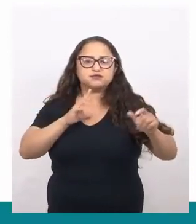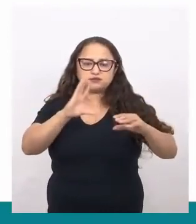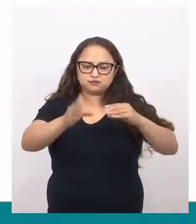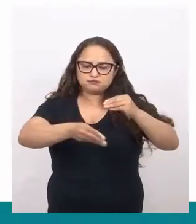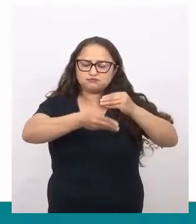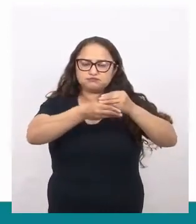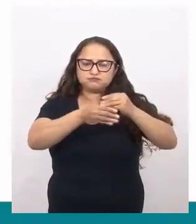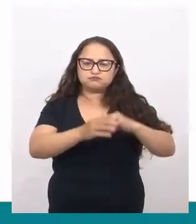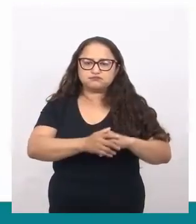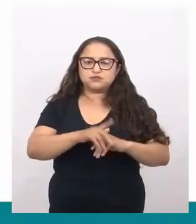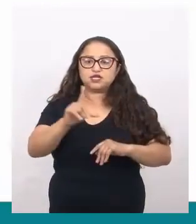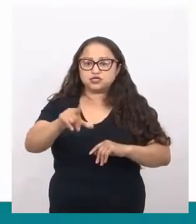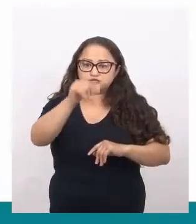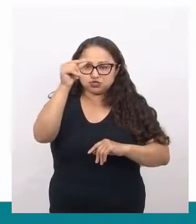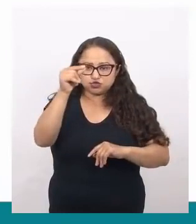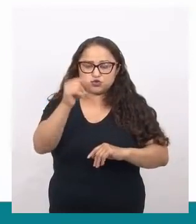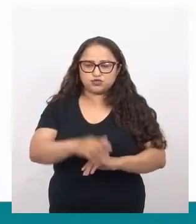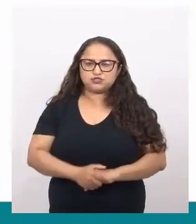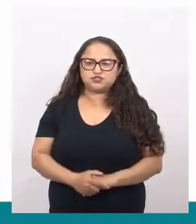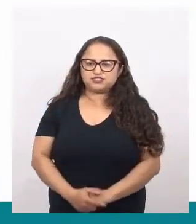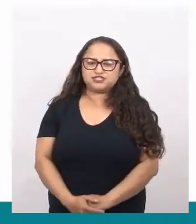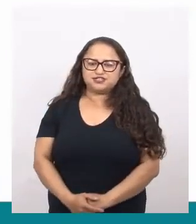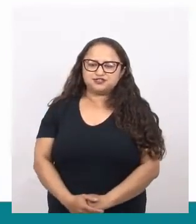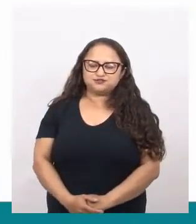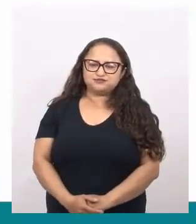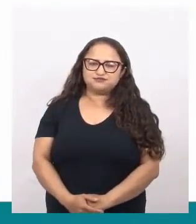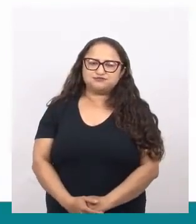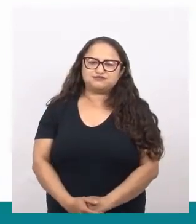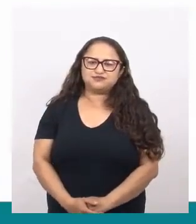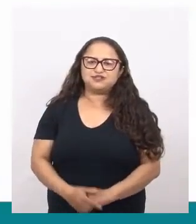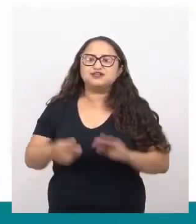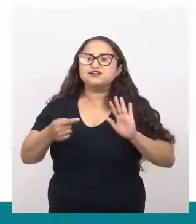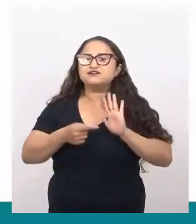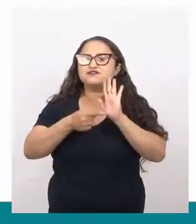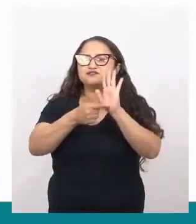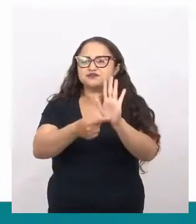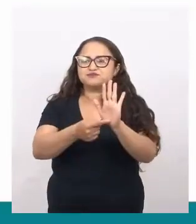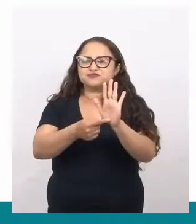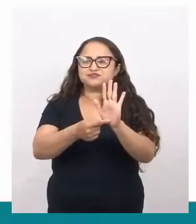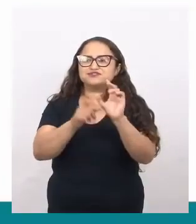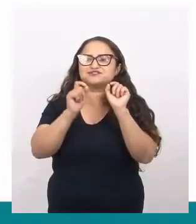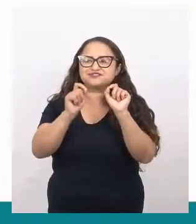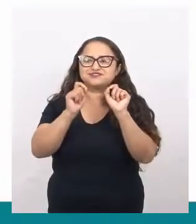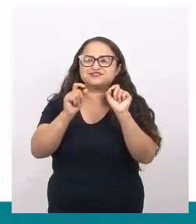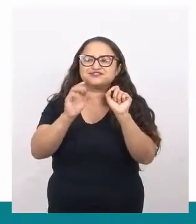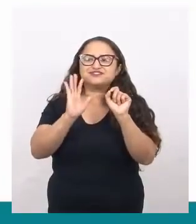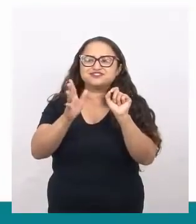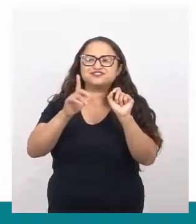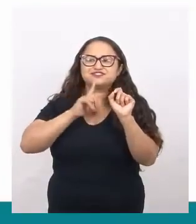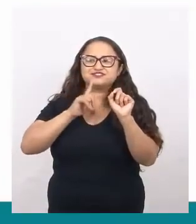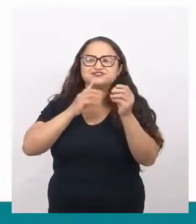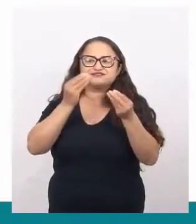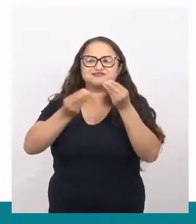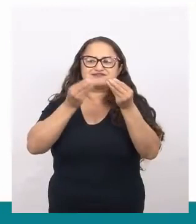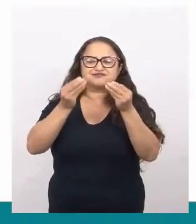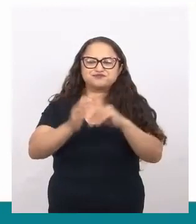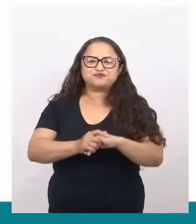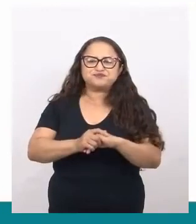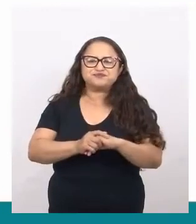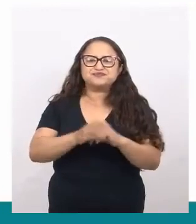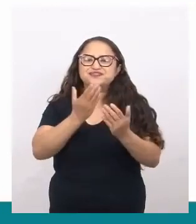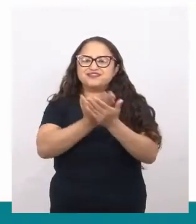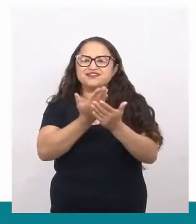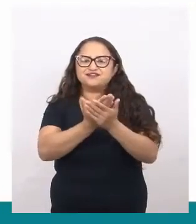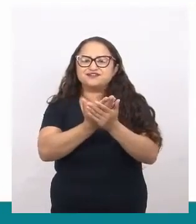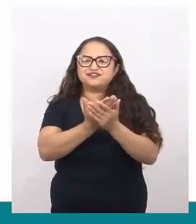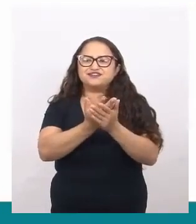Ele seleciona, pode passar, e vai aparecer aqui para ele confirmar o interesse dele nessas aulas. Ele